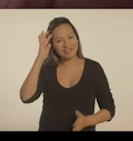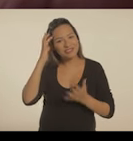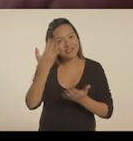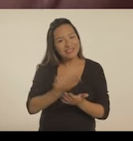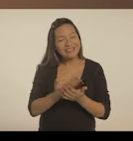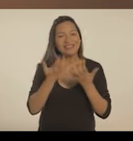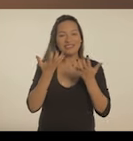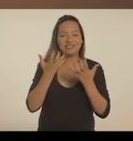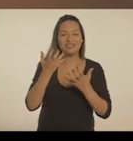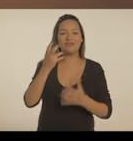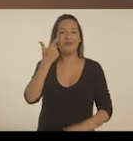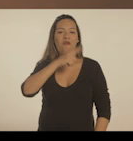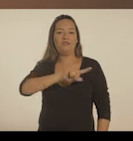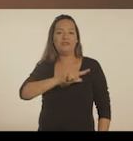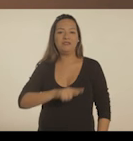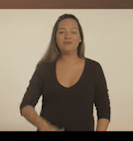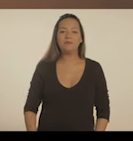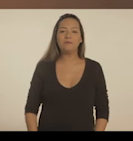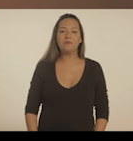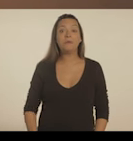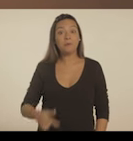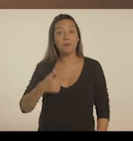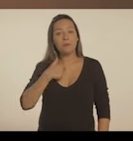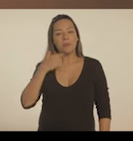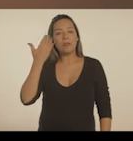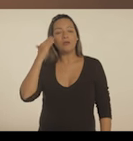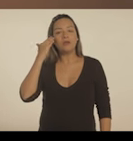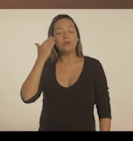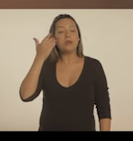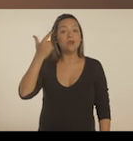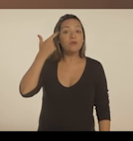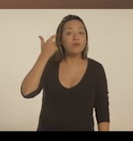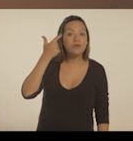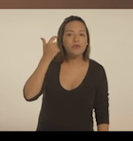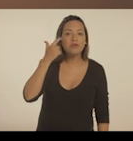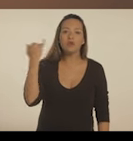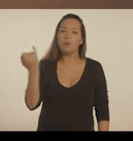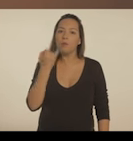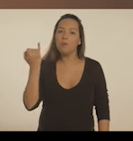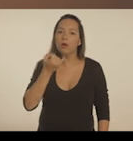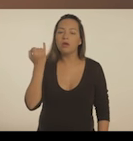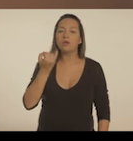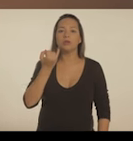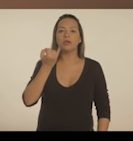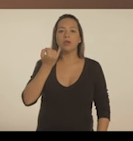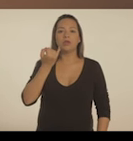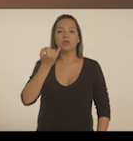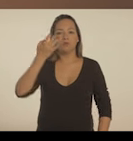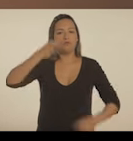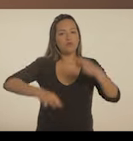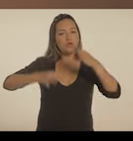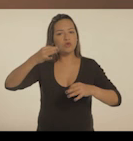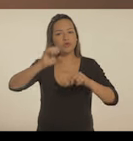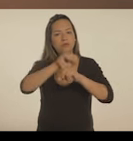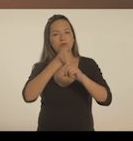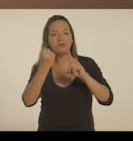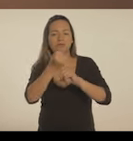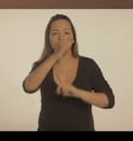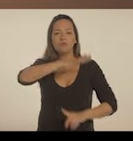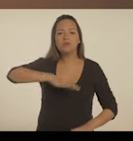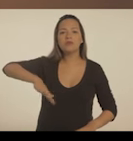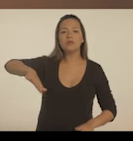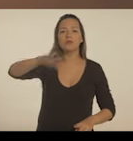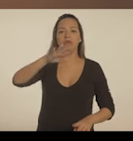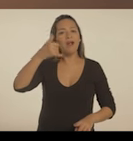ele vai conseguir. Eu entendo o quanto Marcelo é importante para a justiça social, para o combate